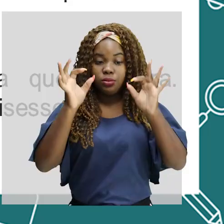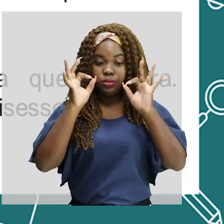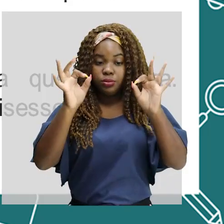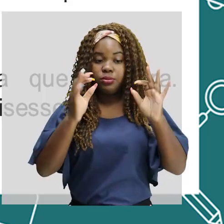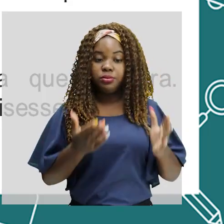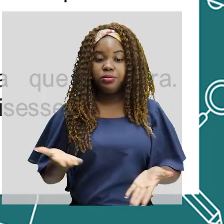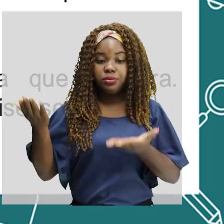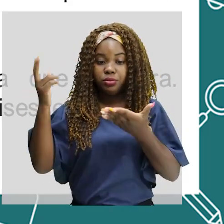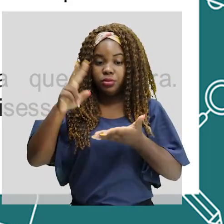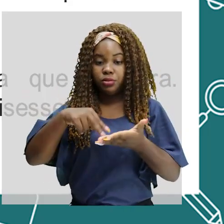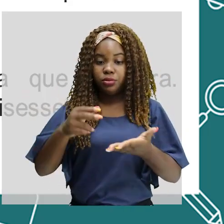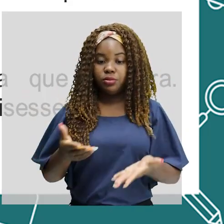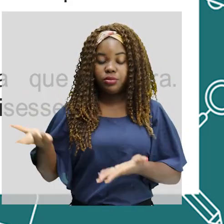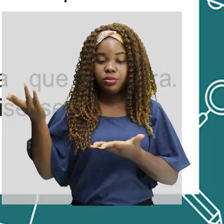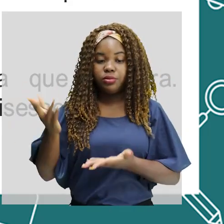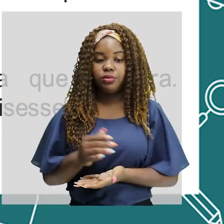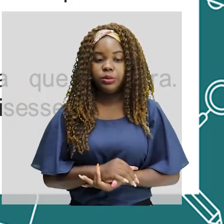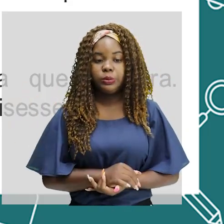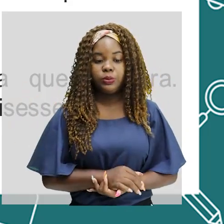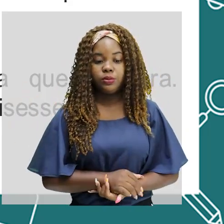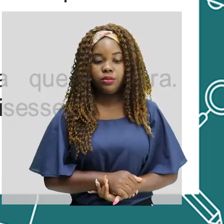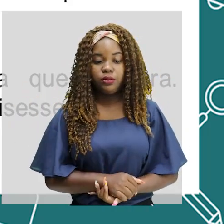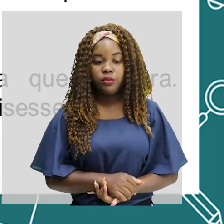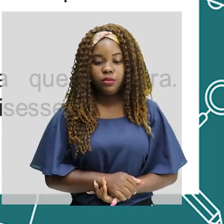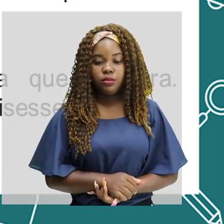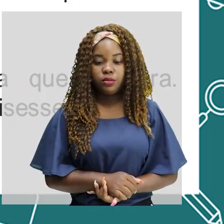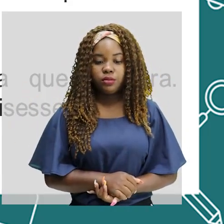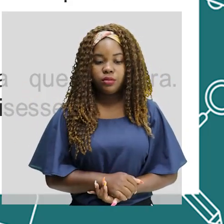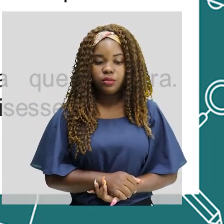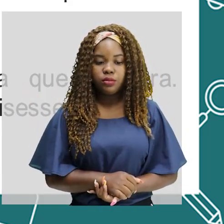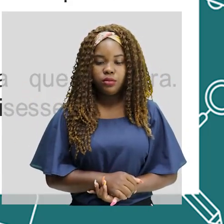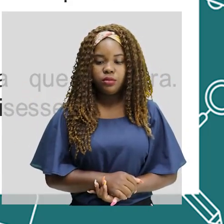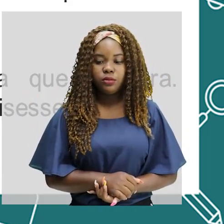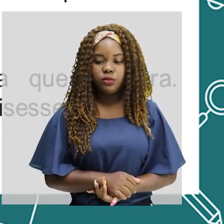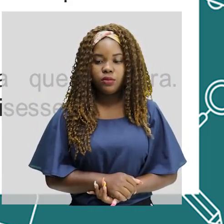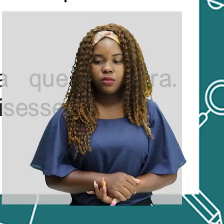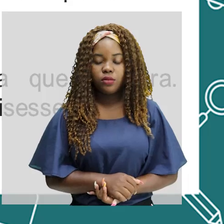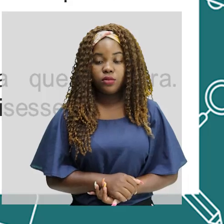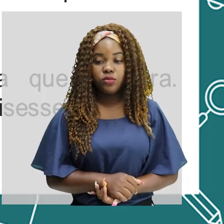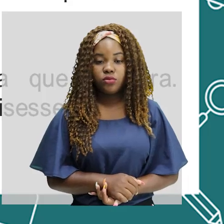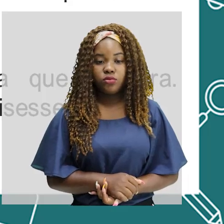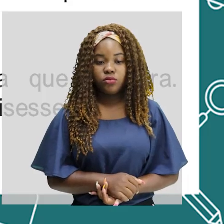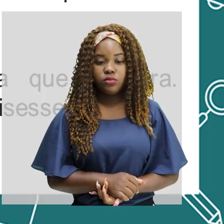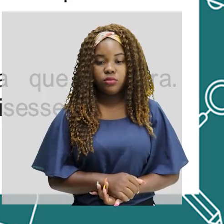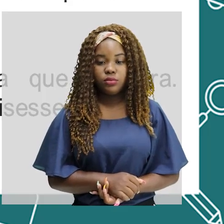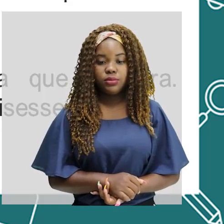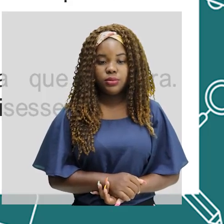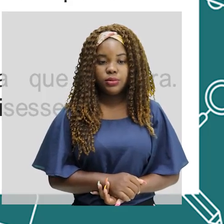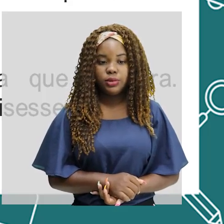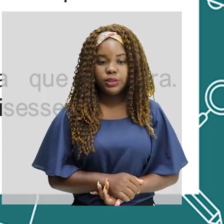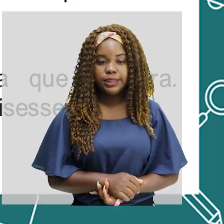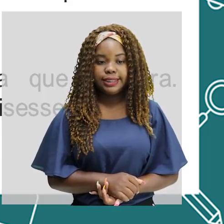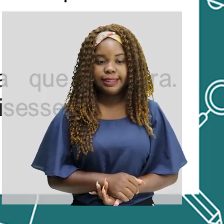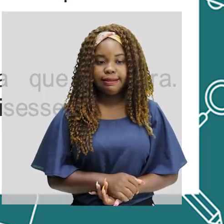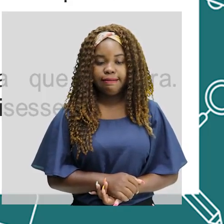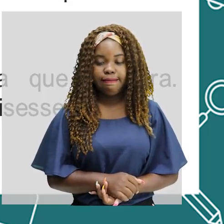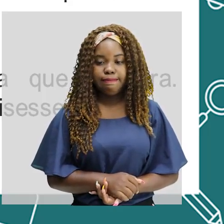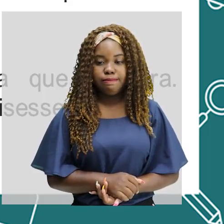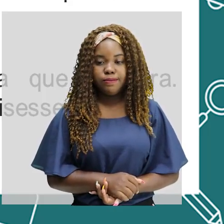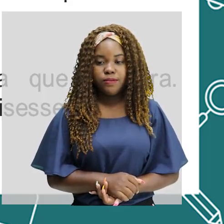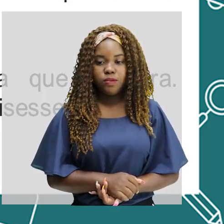interpretação genérica requer que esse pronome indefinido esteja acompanhado de um tempo